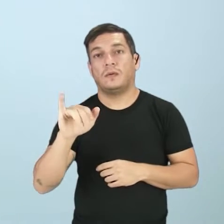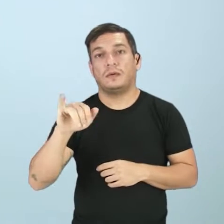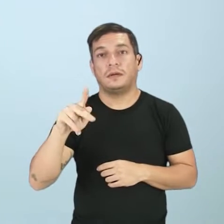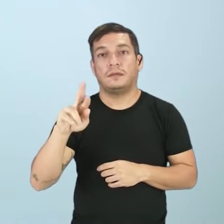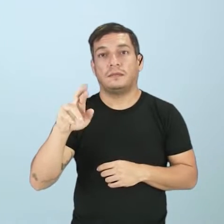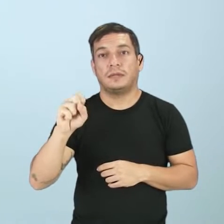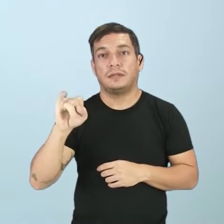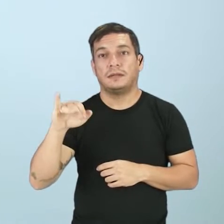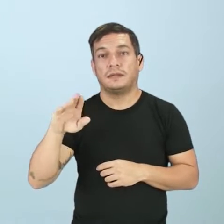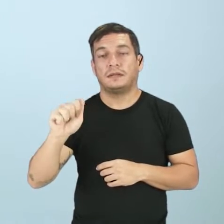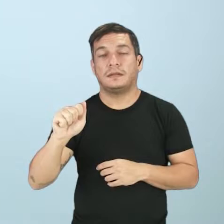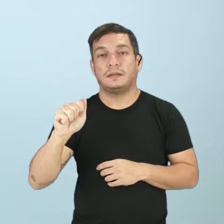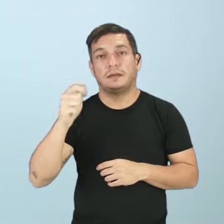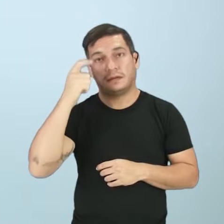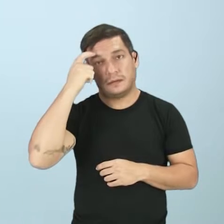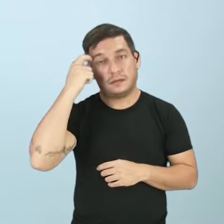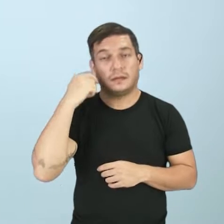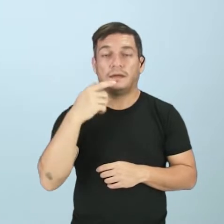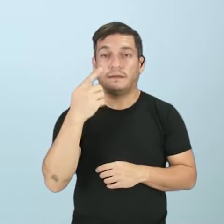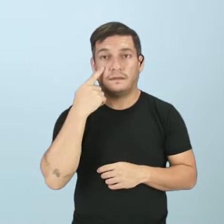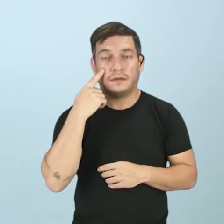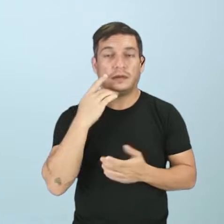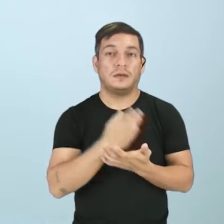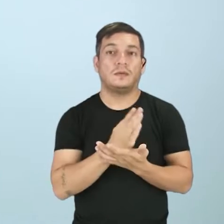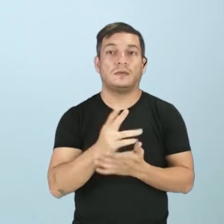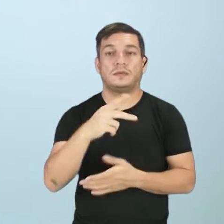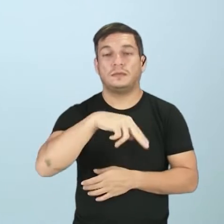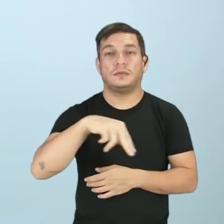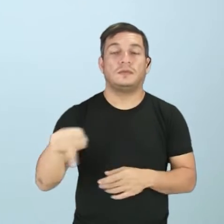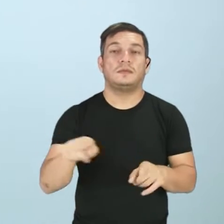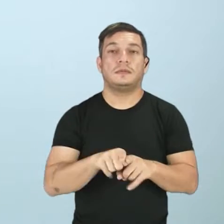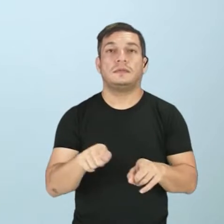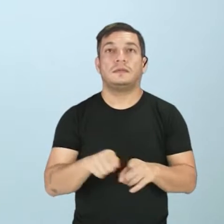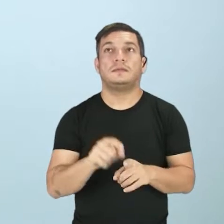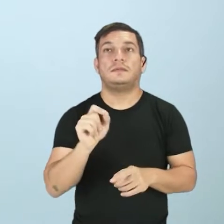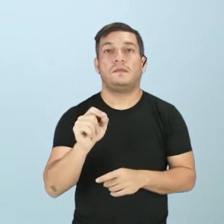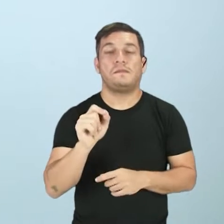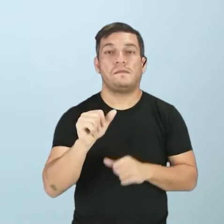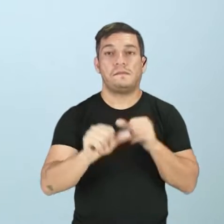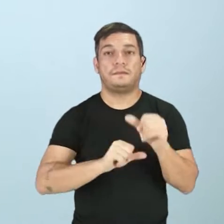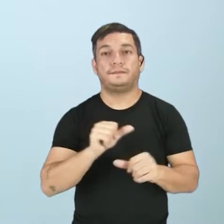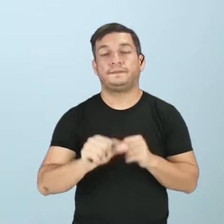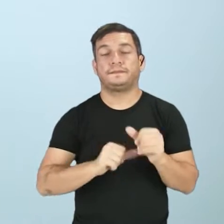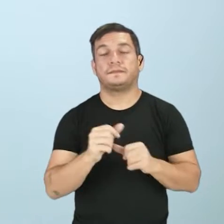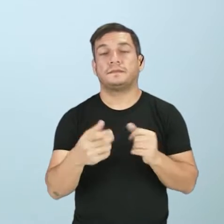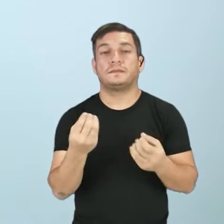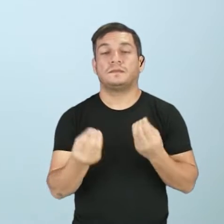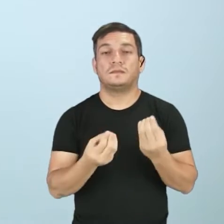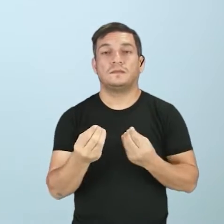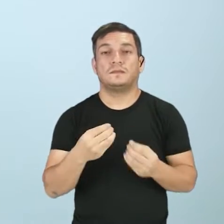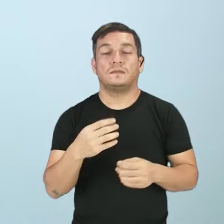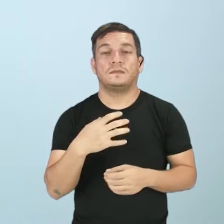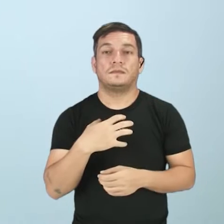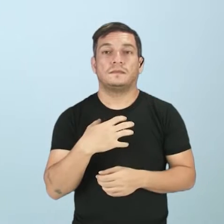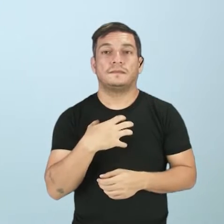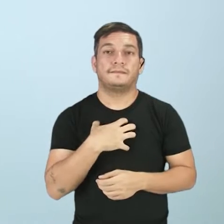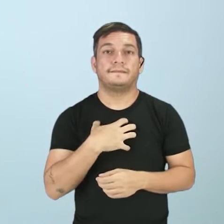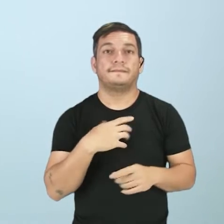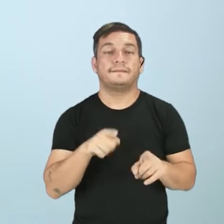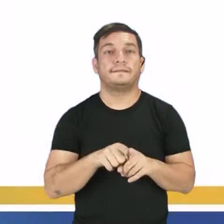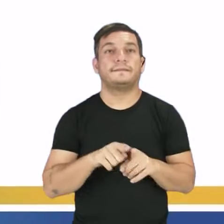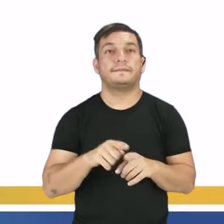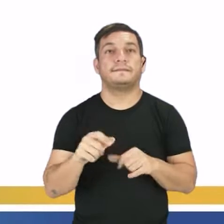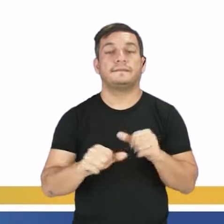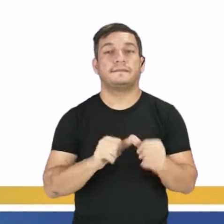ver aqui alguns desses pronomes que também se mudam a sua forma, né? E também tem uns que não